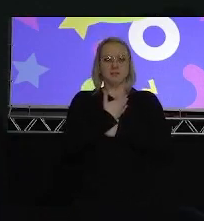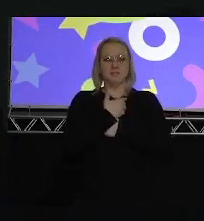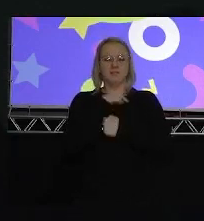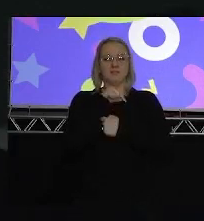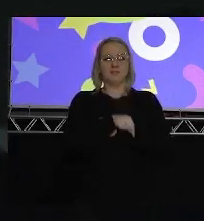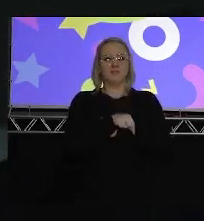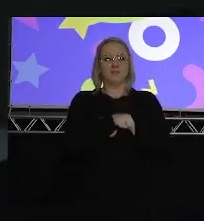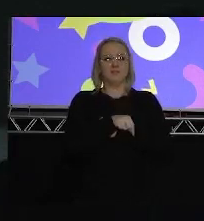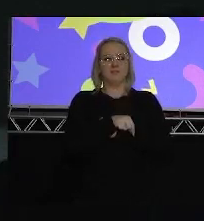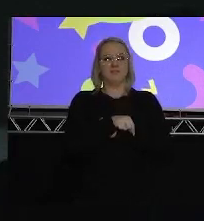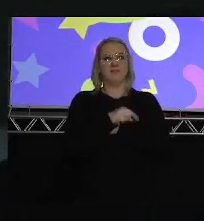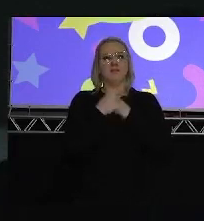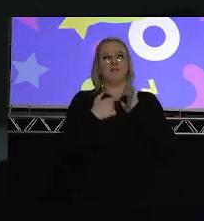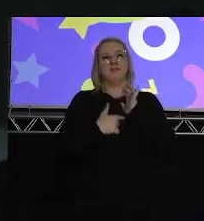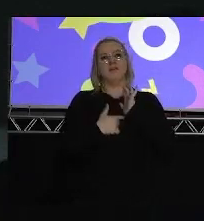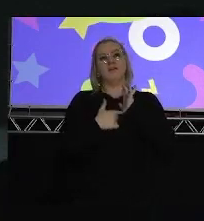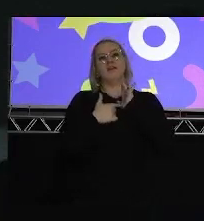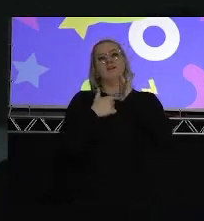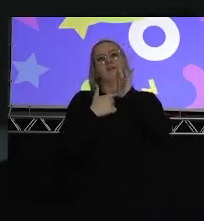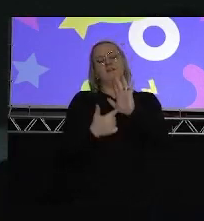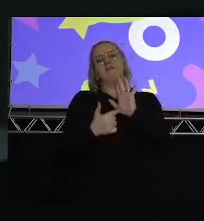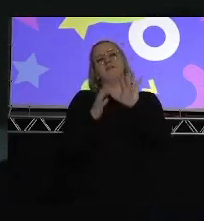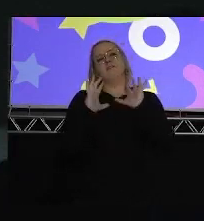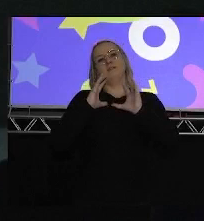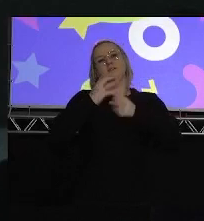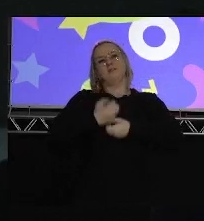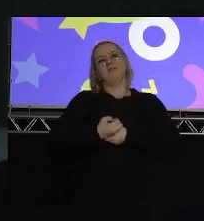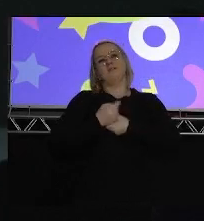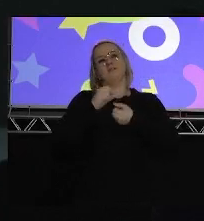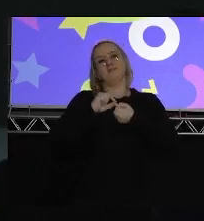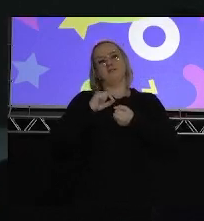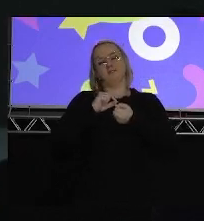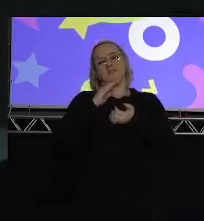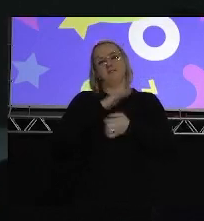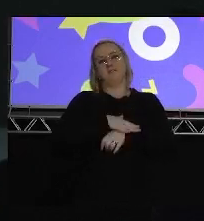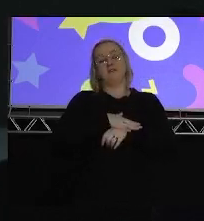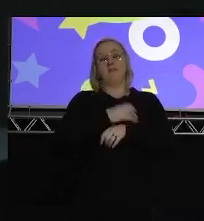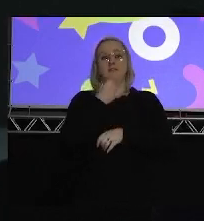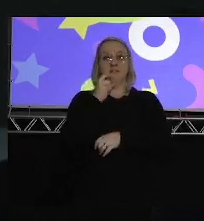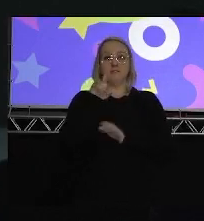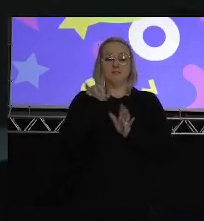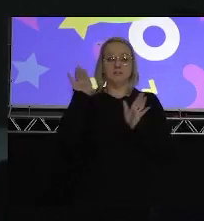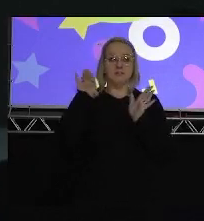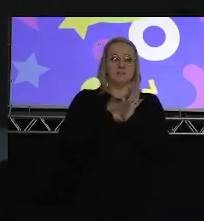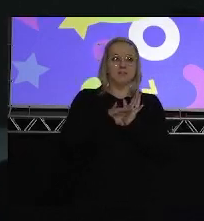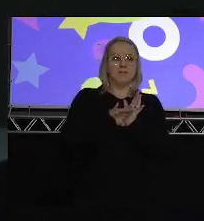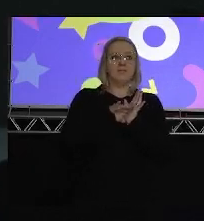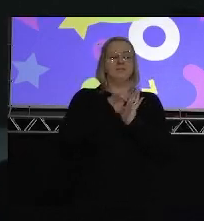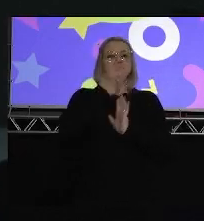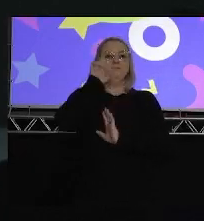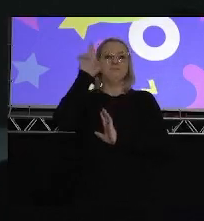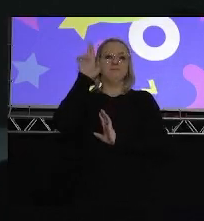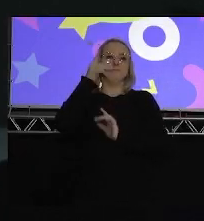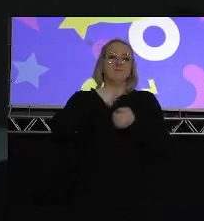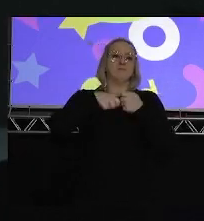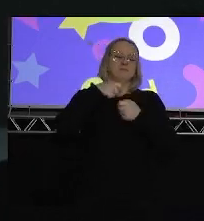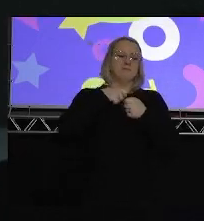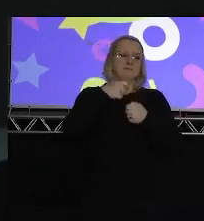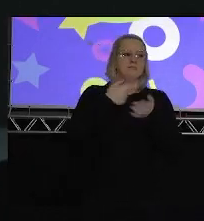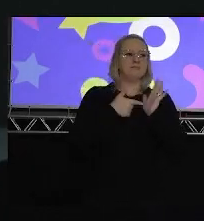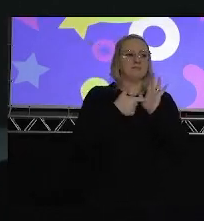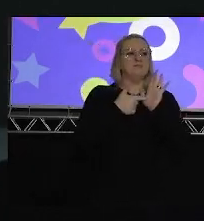me ajudem a mostrar o resultado que a gente vai conseguir obter. Se você chegar, ele chegou para o diretor financeiro, apresentou aquela economia